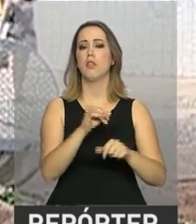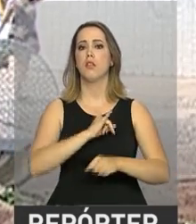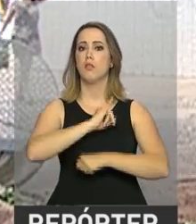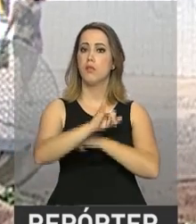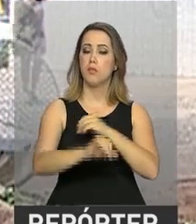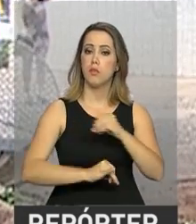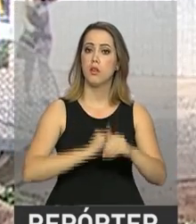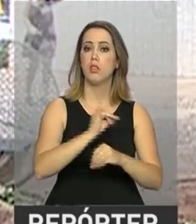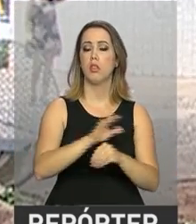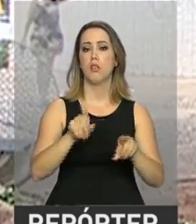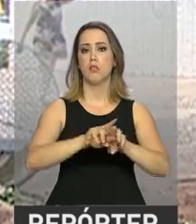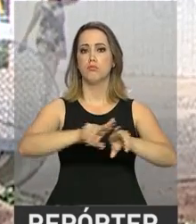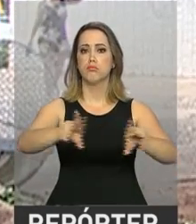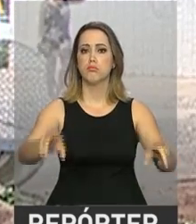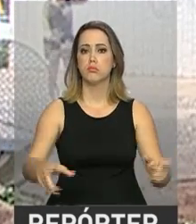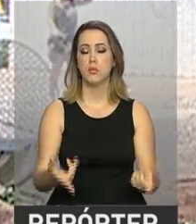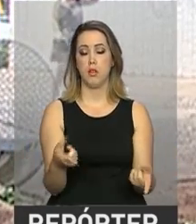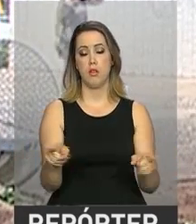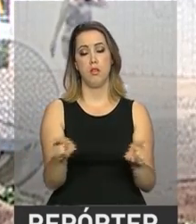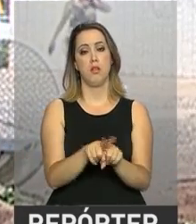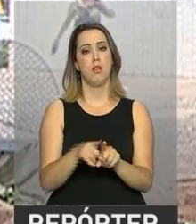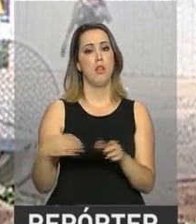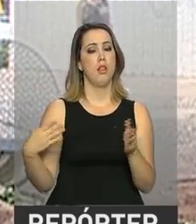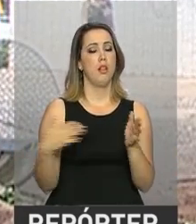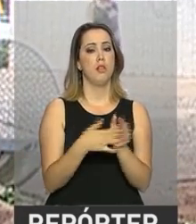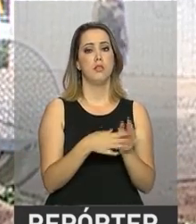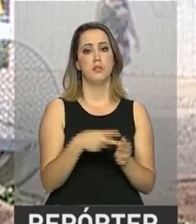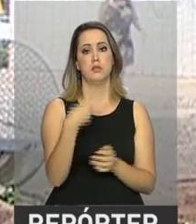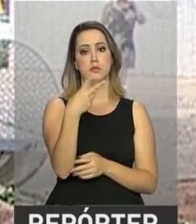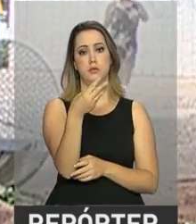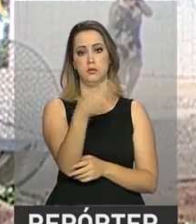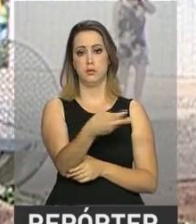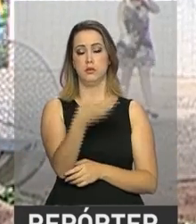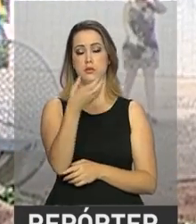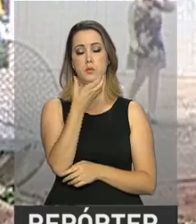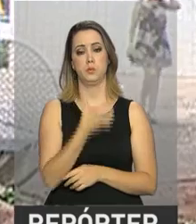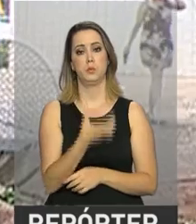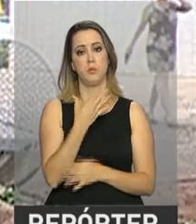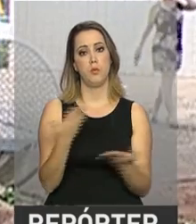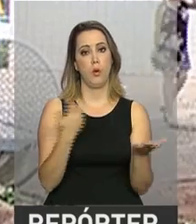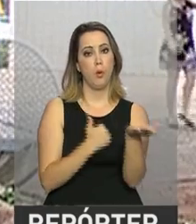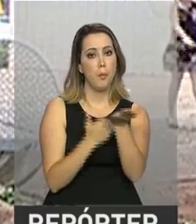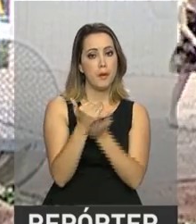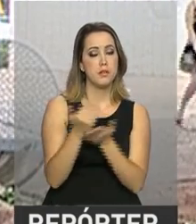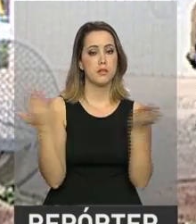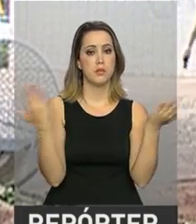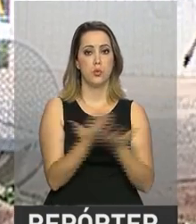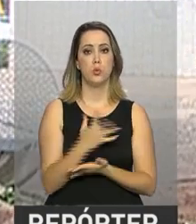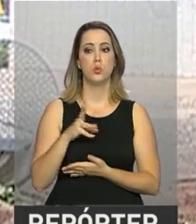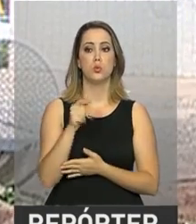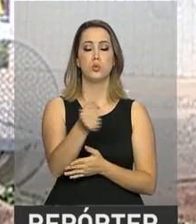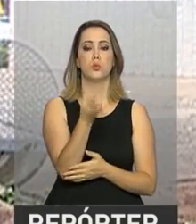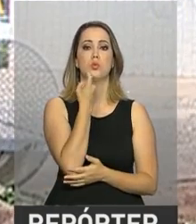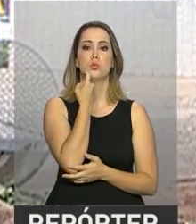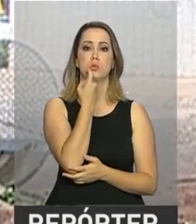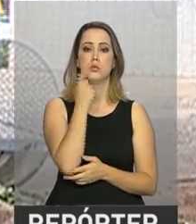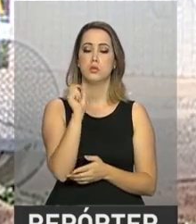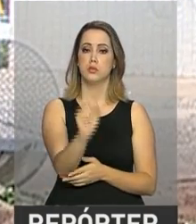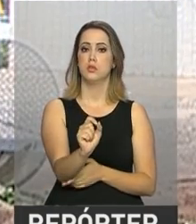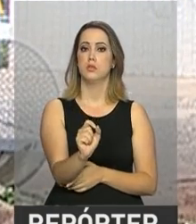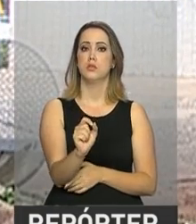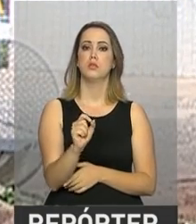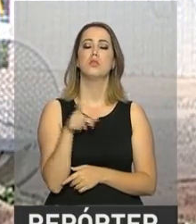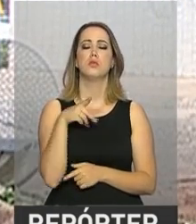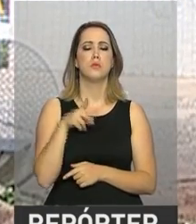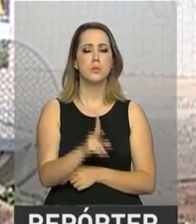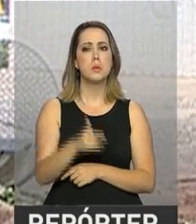ônibus até o dia 23 de dezembro. A ideia é que a partir de hoje, todas as sextas-feiras sejam dedicadas